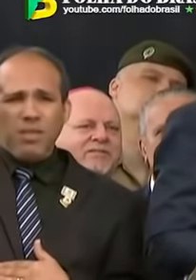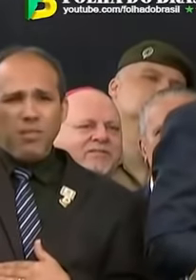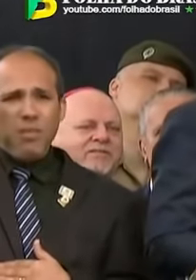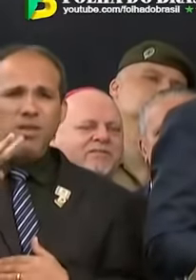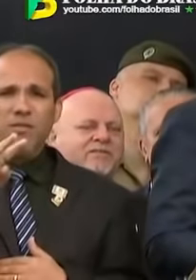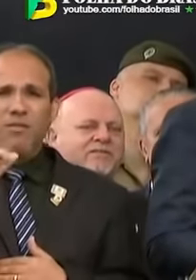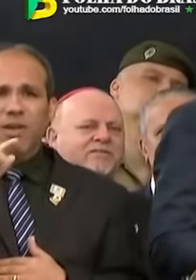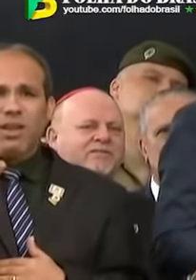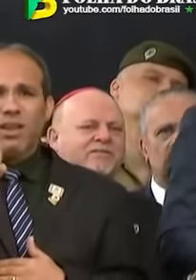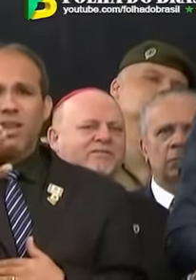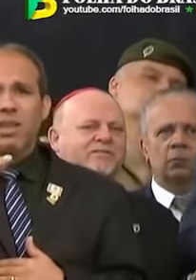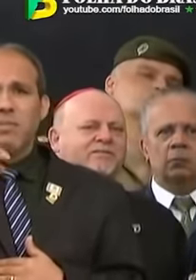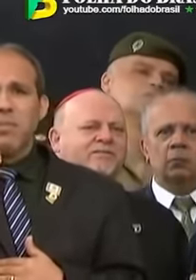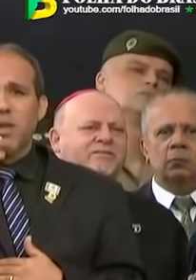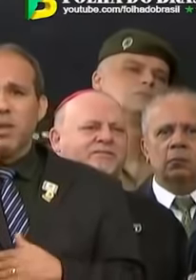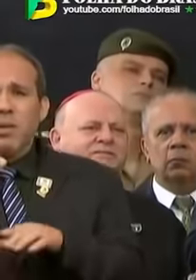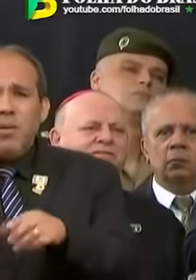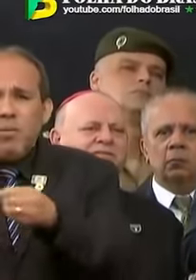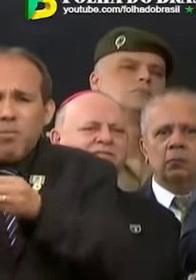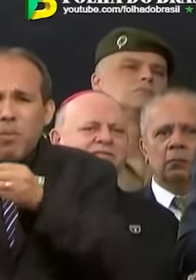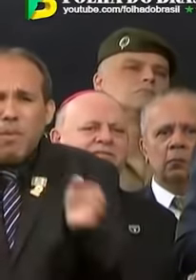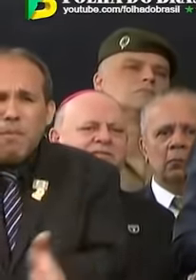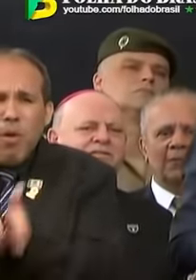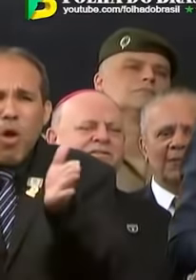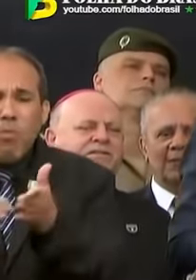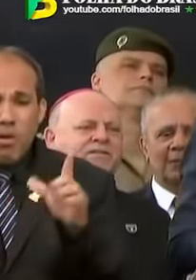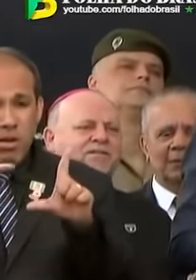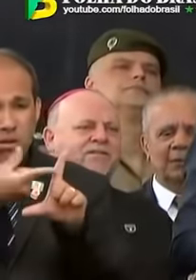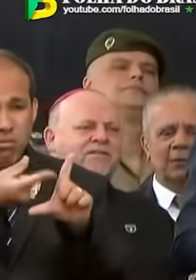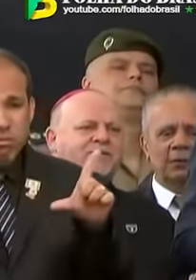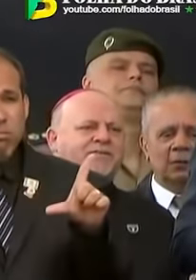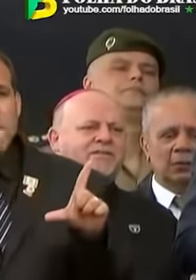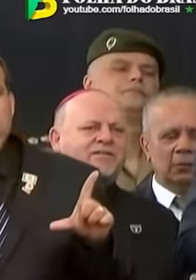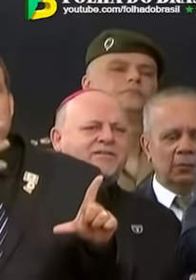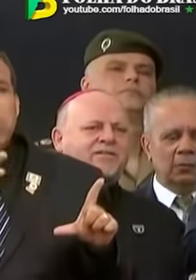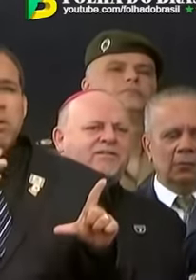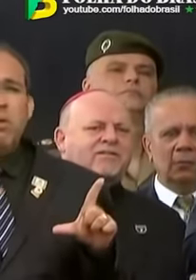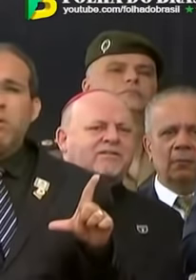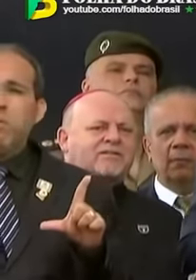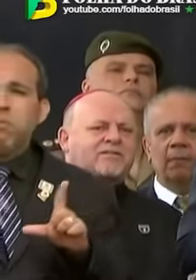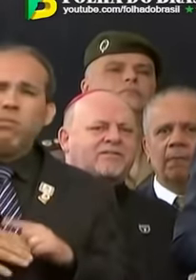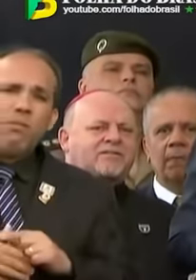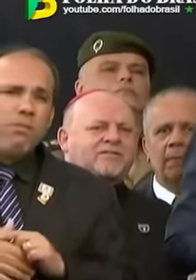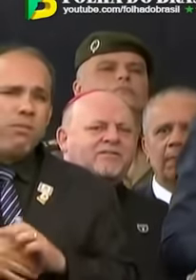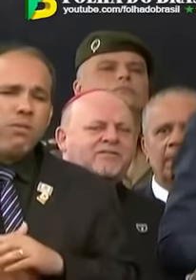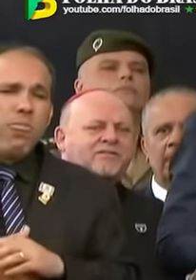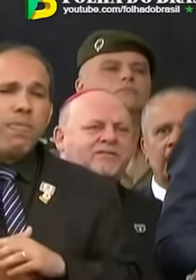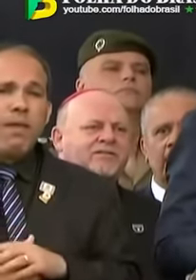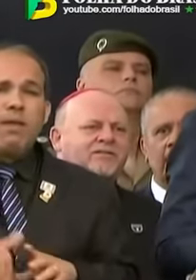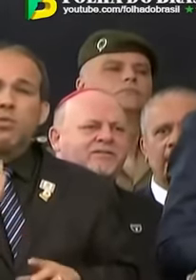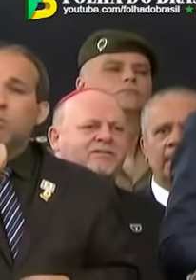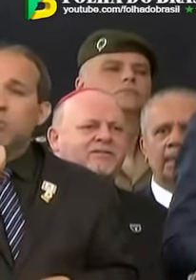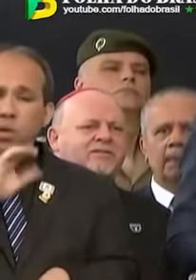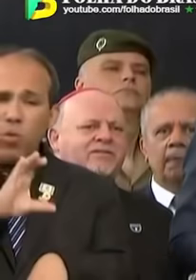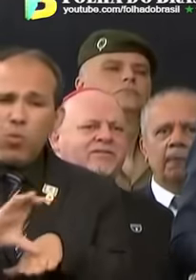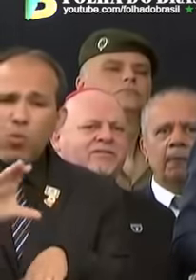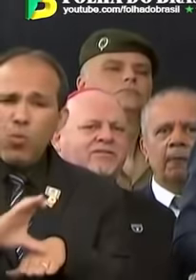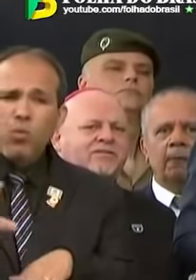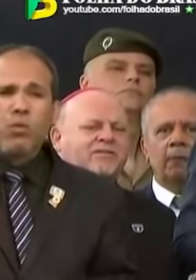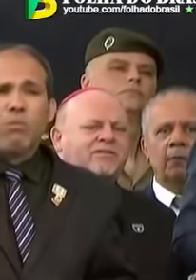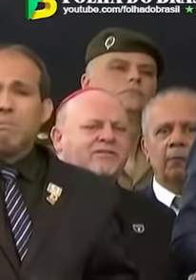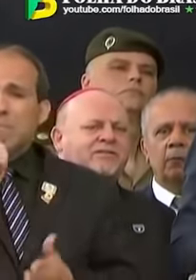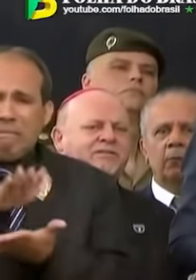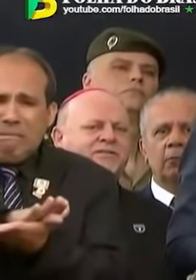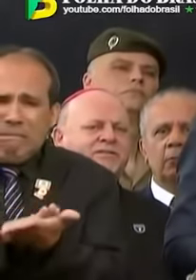região mais pobre do estado de São Paulo, cuja economia basicamente é a banana. Sem cursinho,